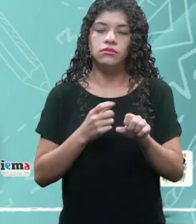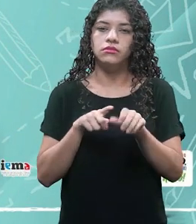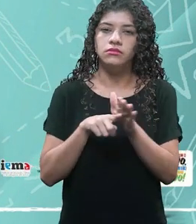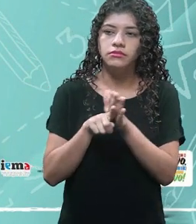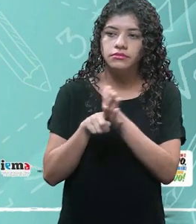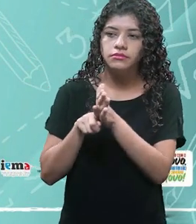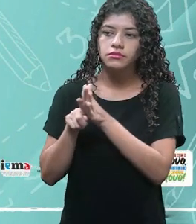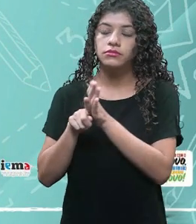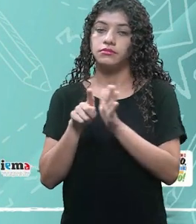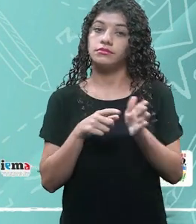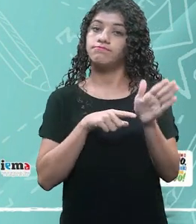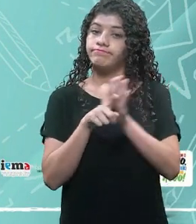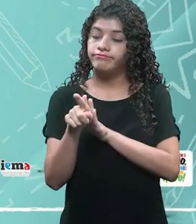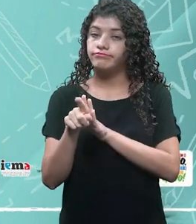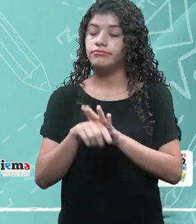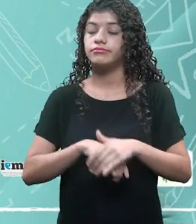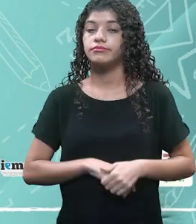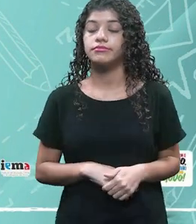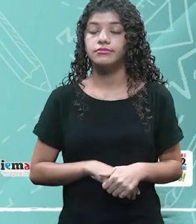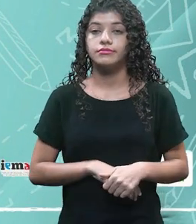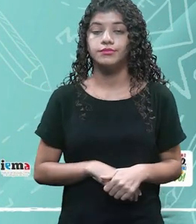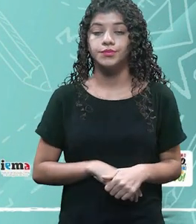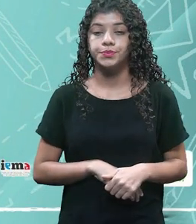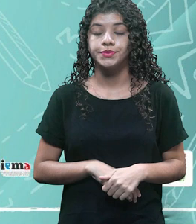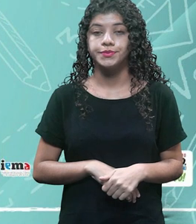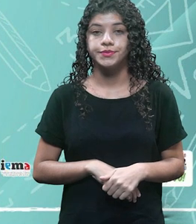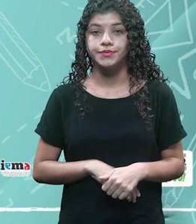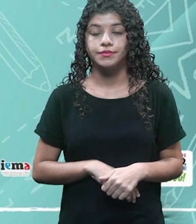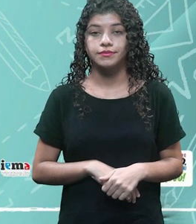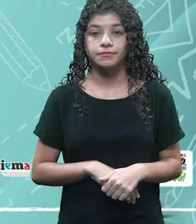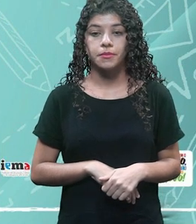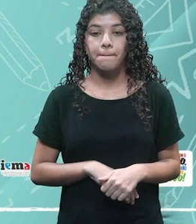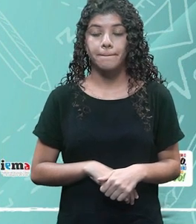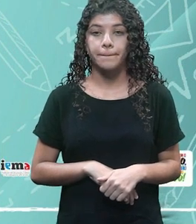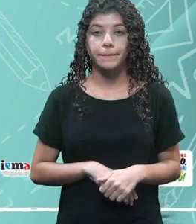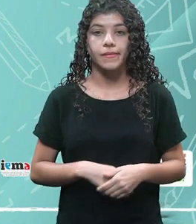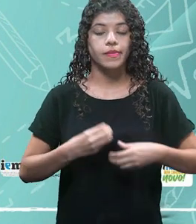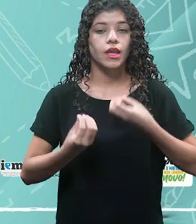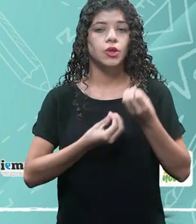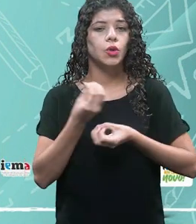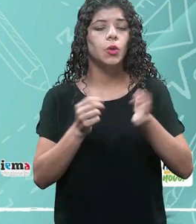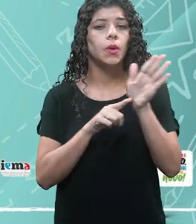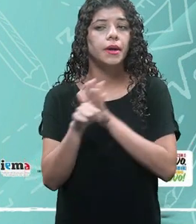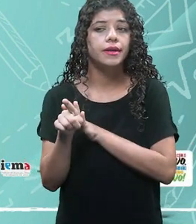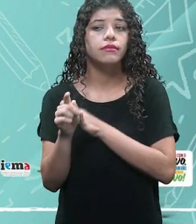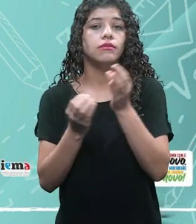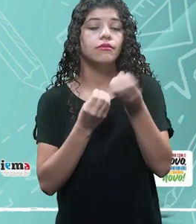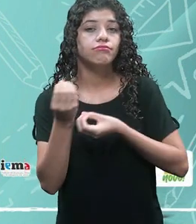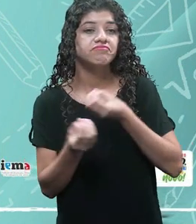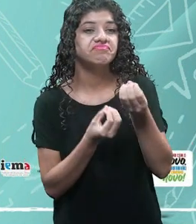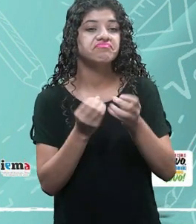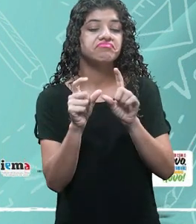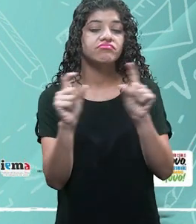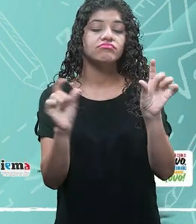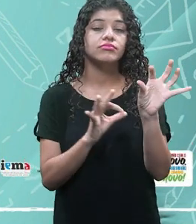também tá e Mas vamos aqui seguir um pouquinho como fazer perguntas como formular